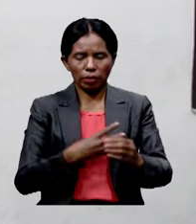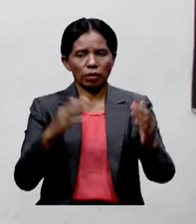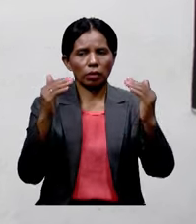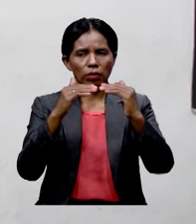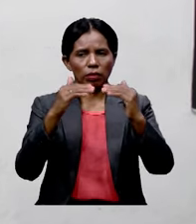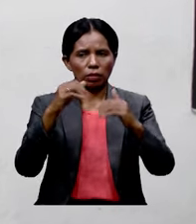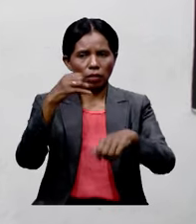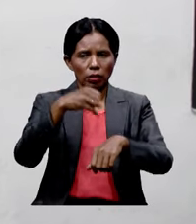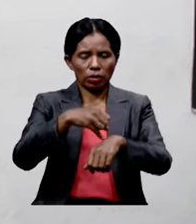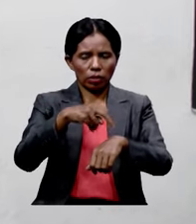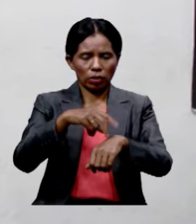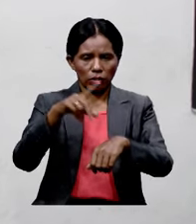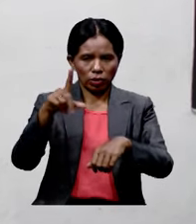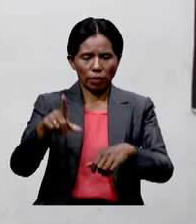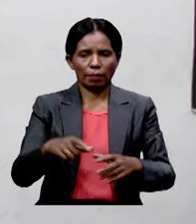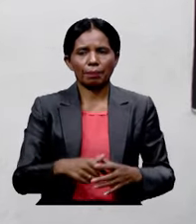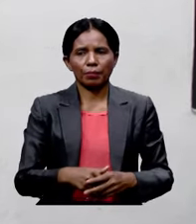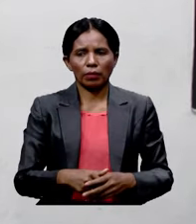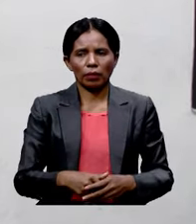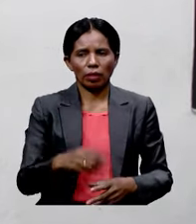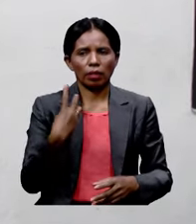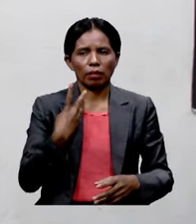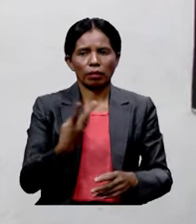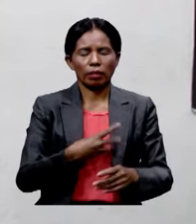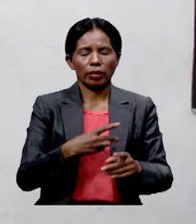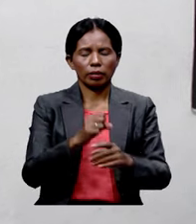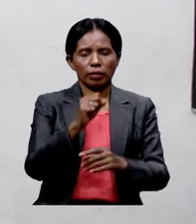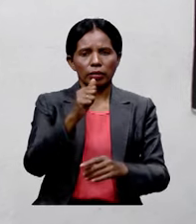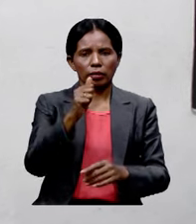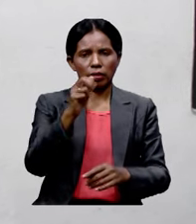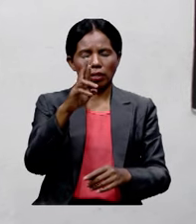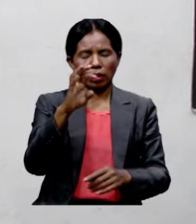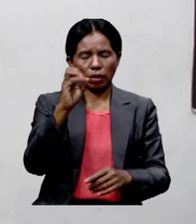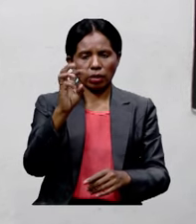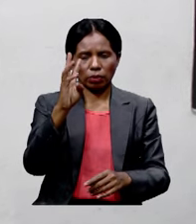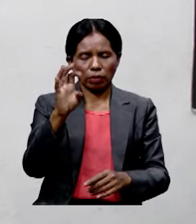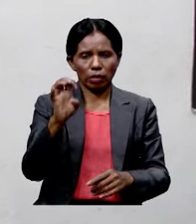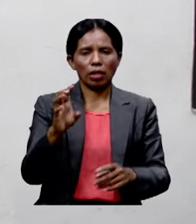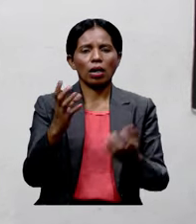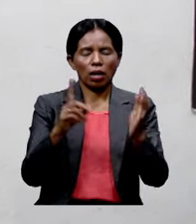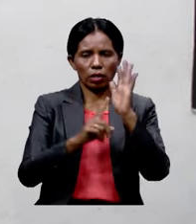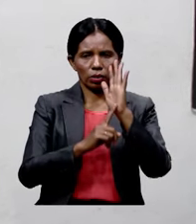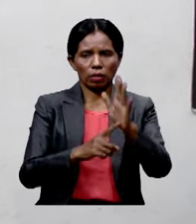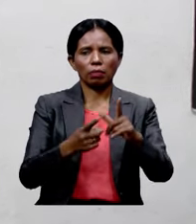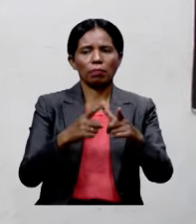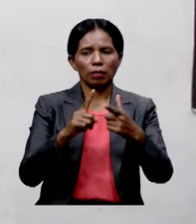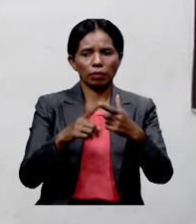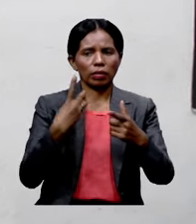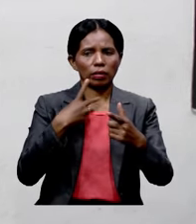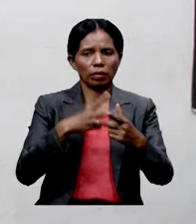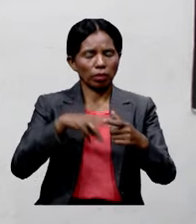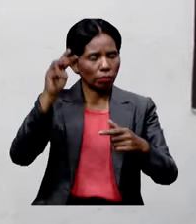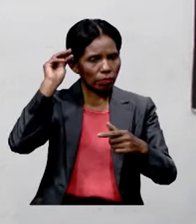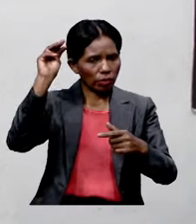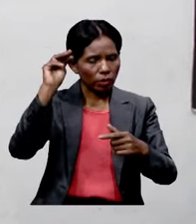level internacional. Entretanto, não só Husi Saharaui Makahato, mas bem da espera que até briefing Husi Tania Ministério